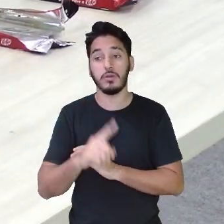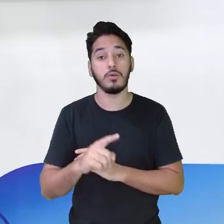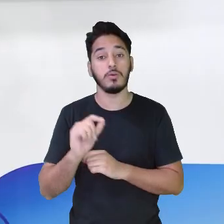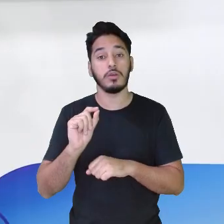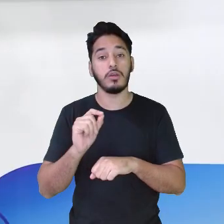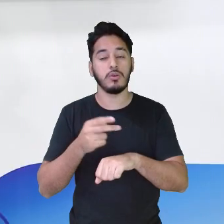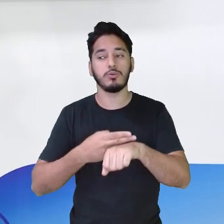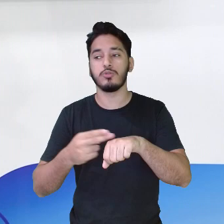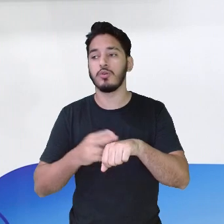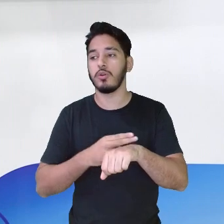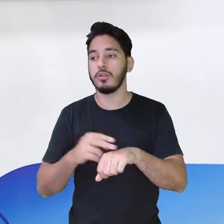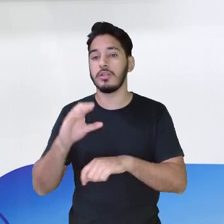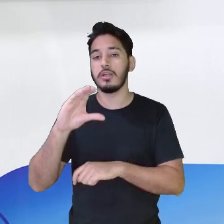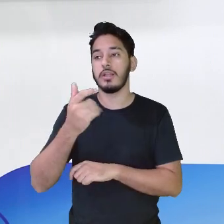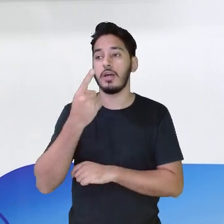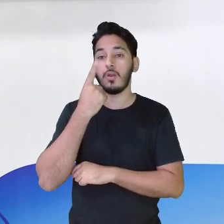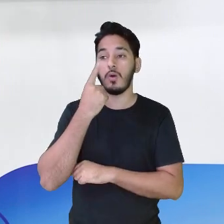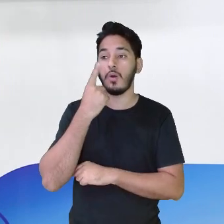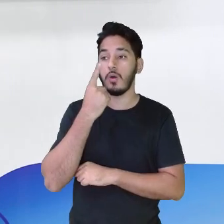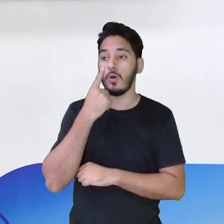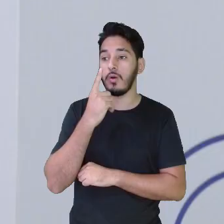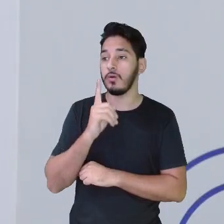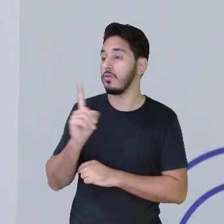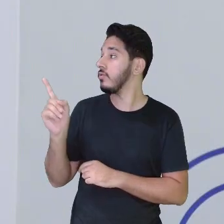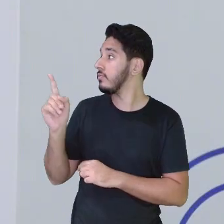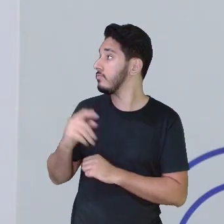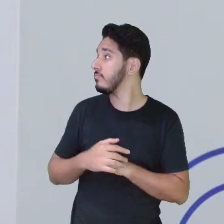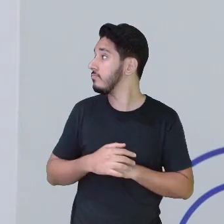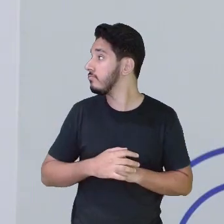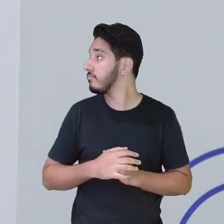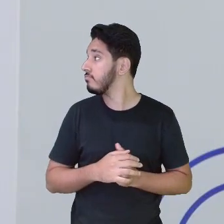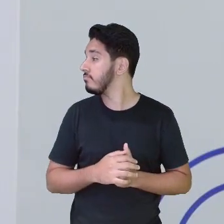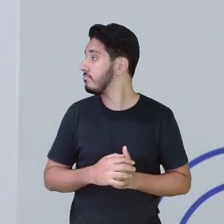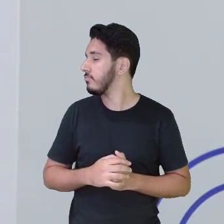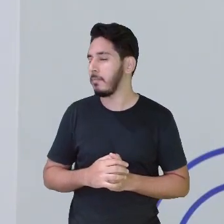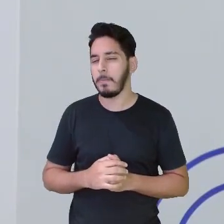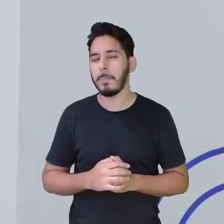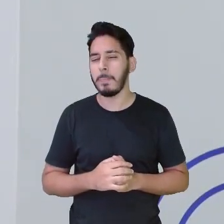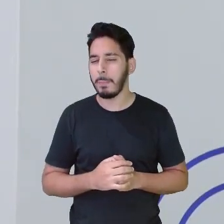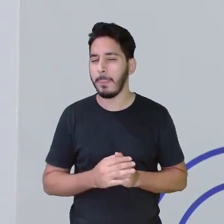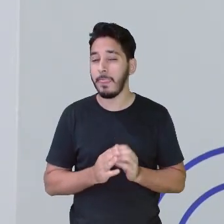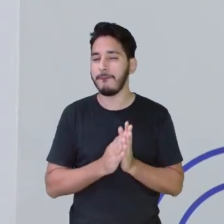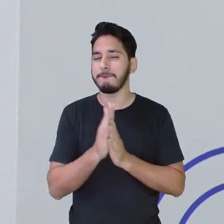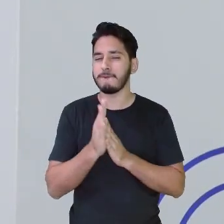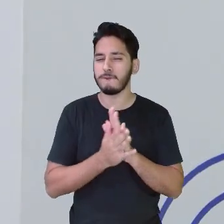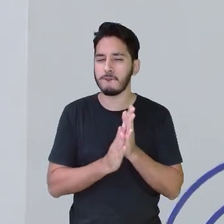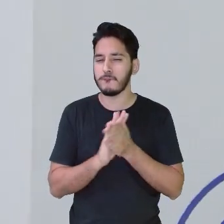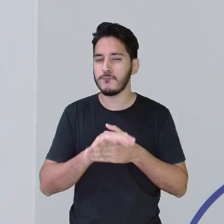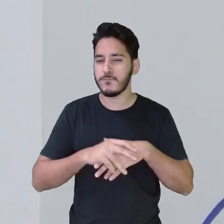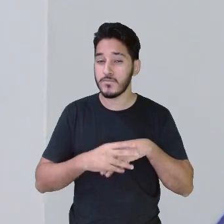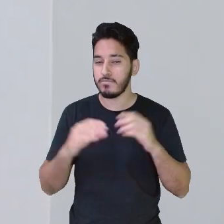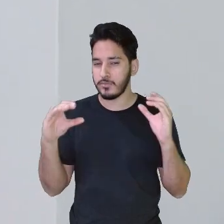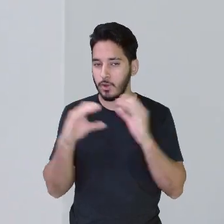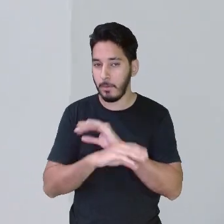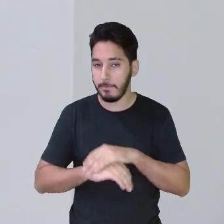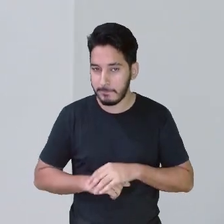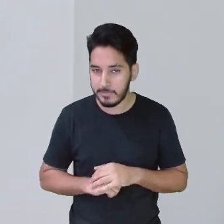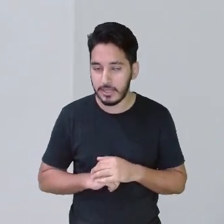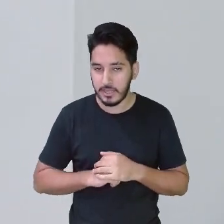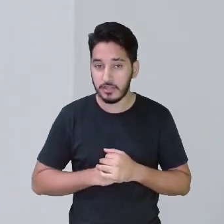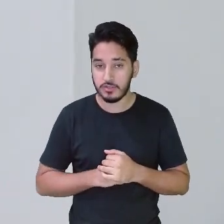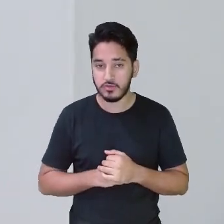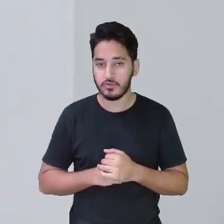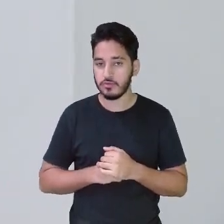chocolate, claro, que está inteiro. Deixa eu ver se eu coloco aqui, 5º ano, o meu inteiro, o